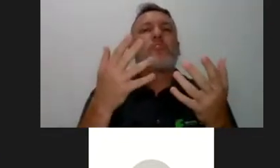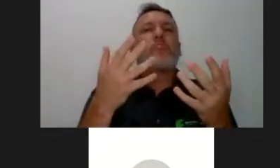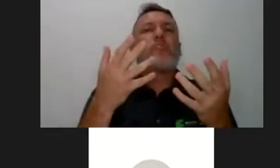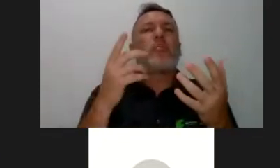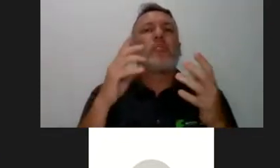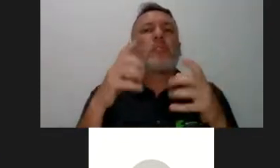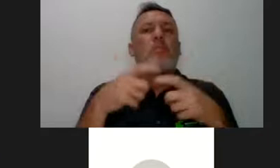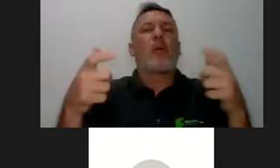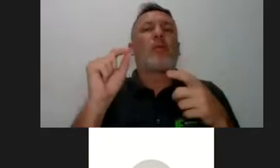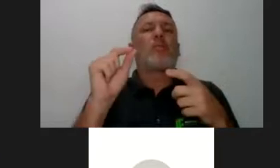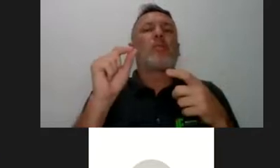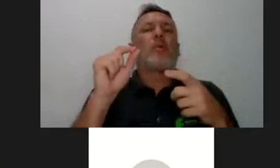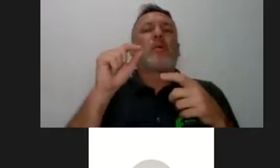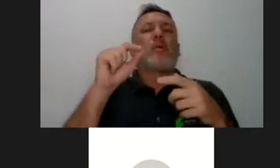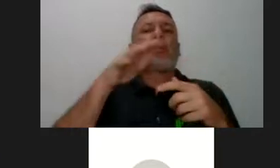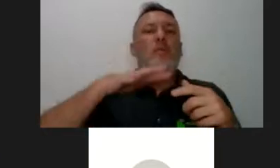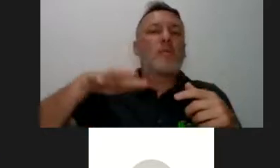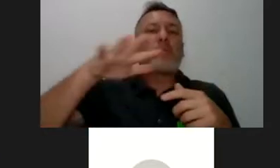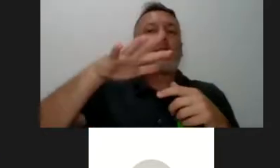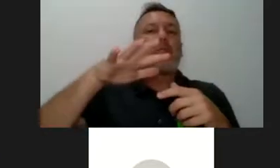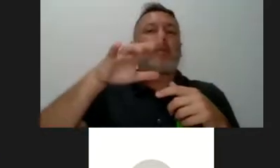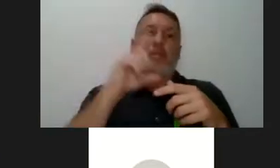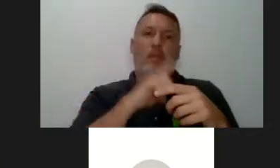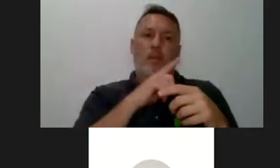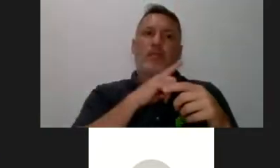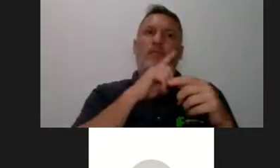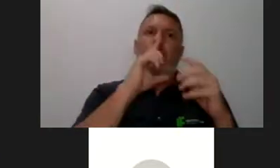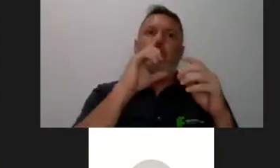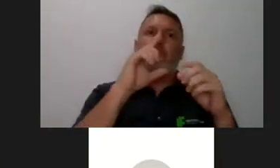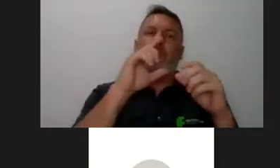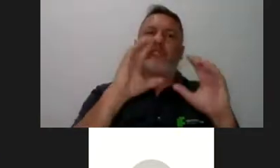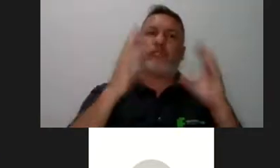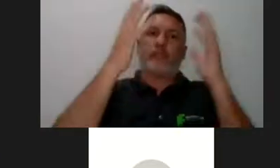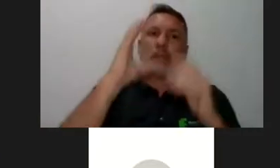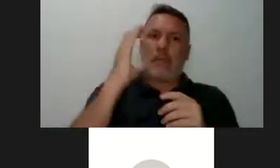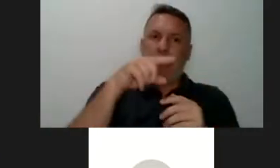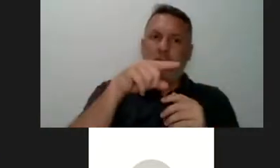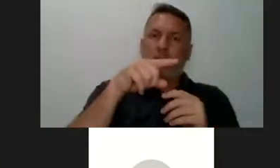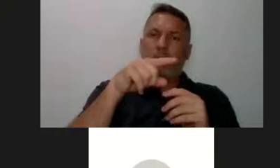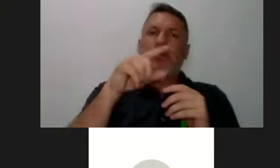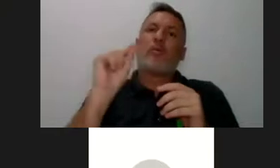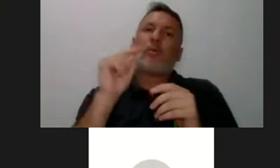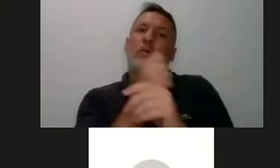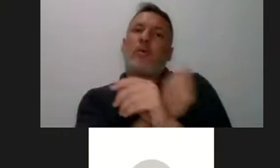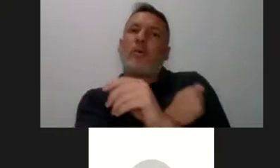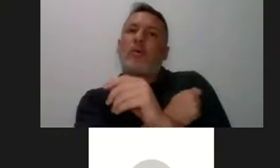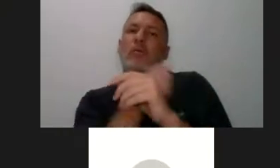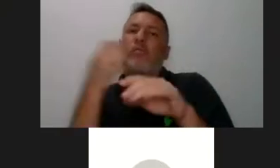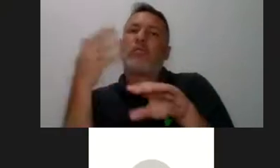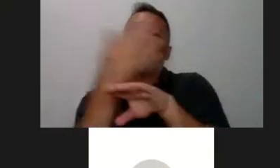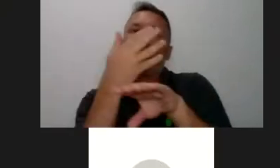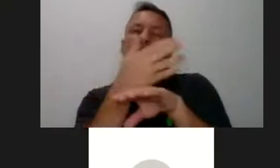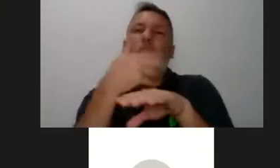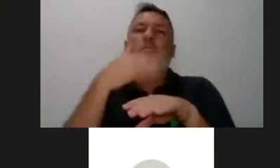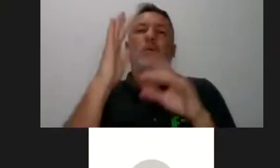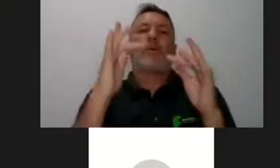né? Em que a gente tem um evento científico aproximando o aluno do mundo do trabalho.